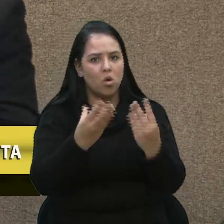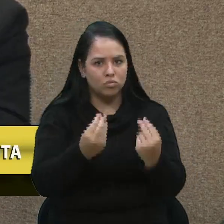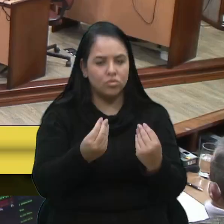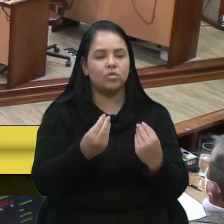obrigado senhor presidente